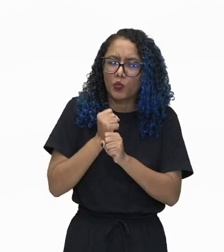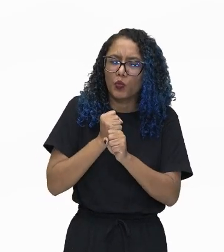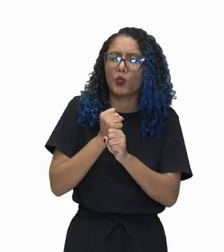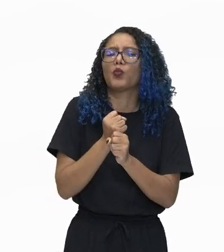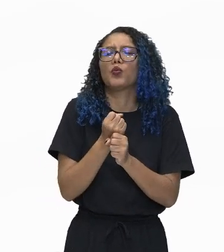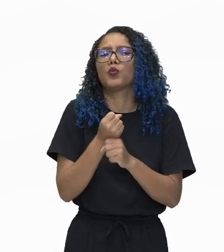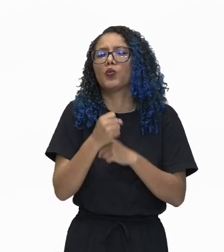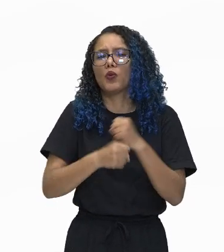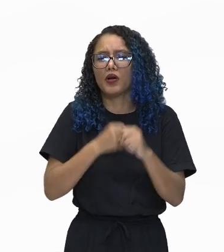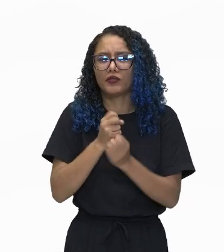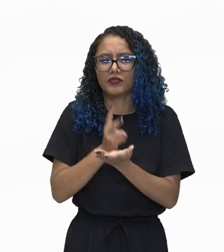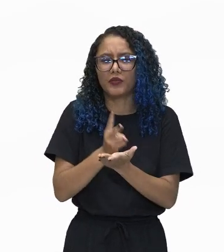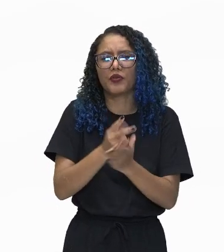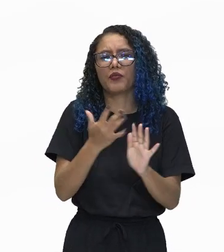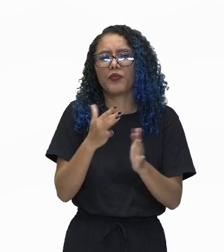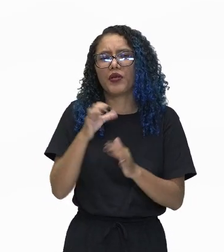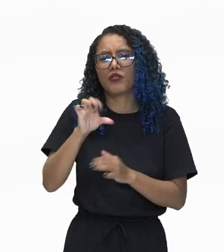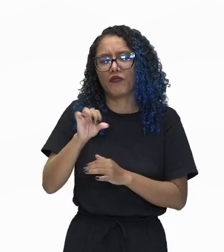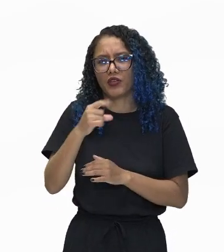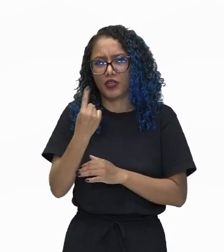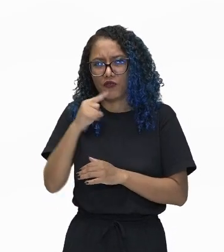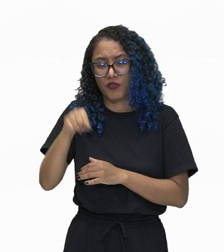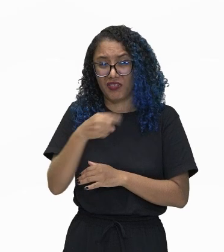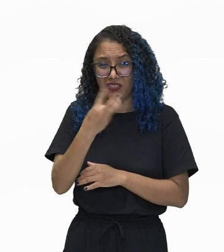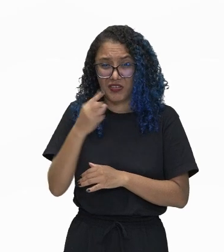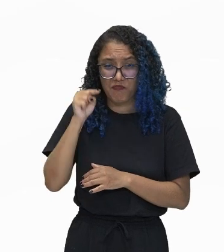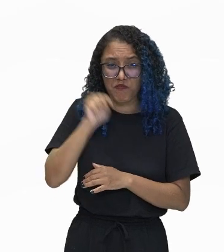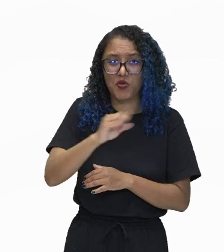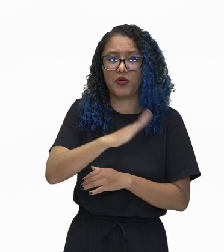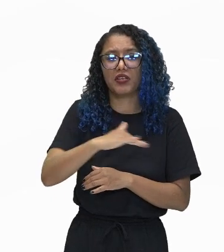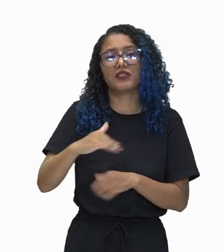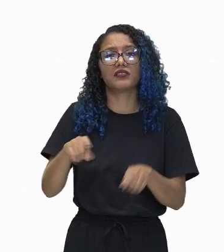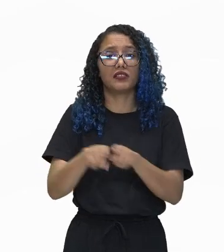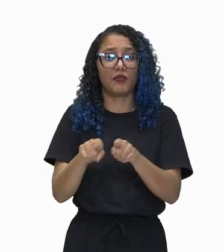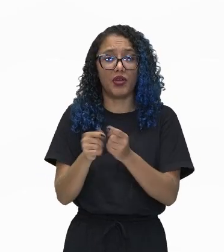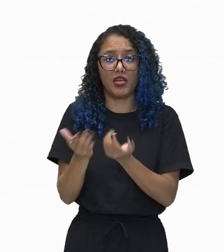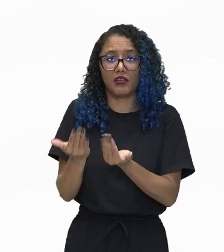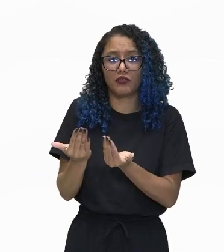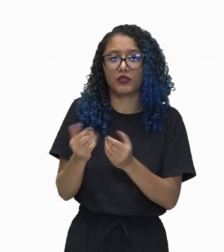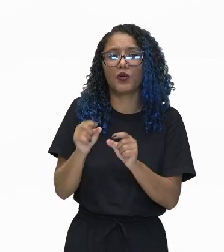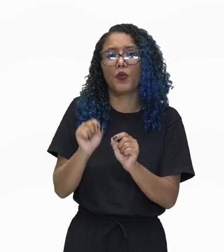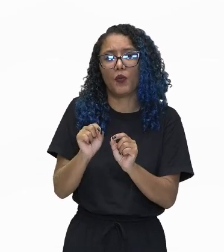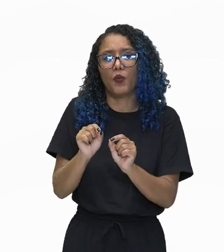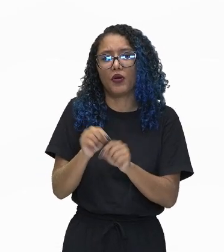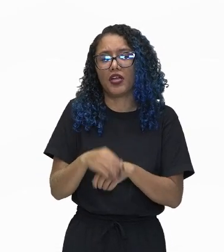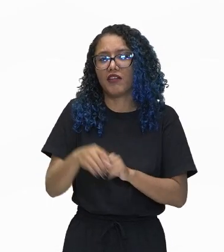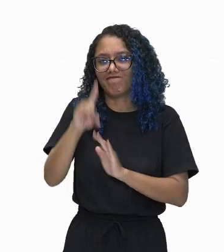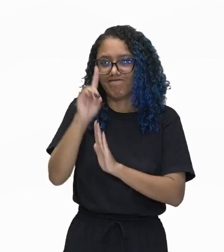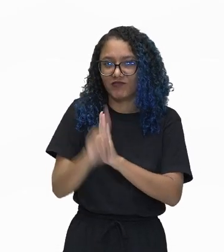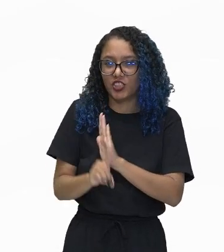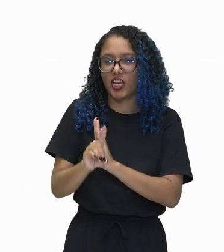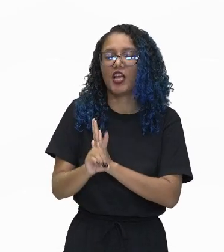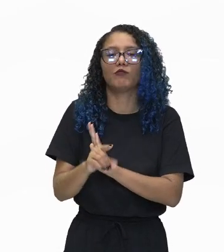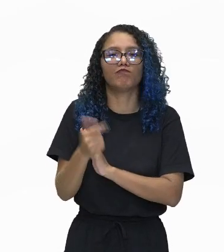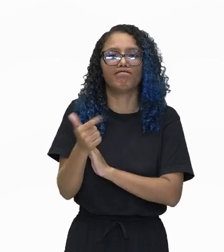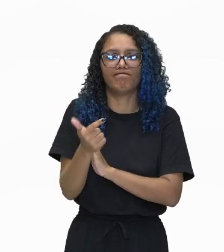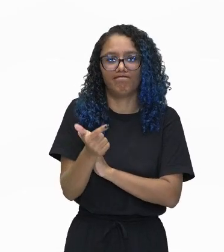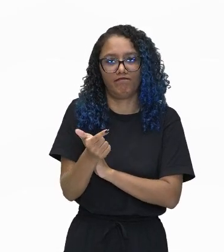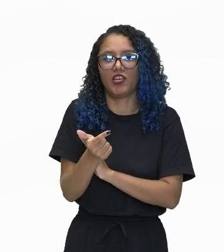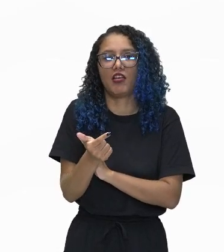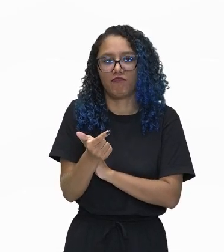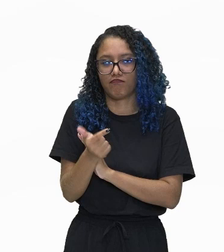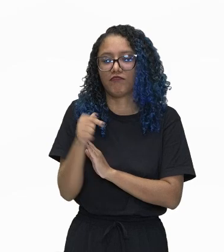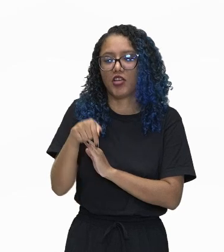menos 91,3 mil crianças e adolescentes têm seus direitos violados no Brasil.